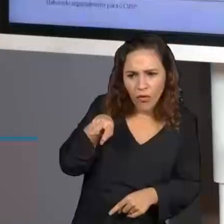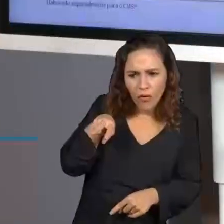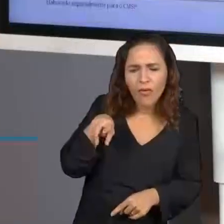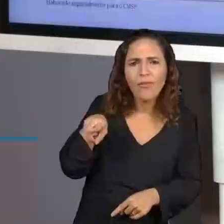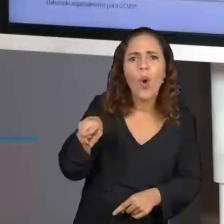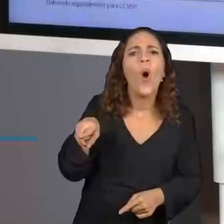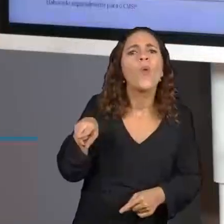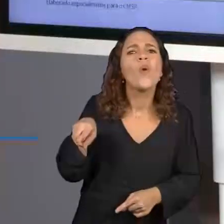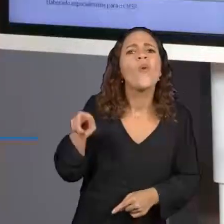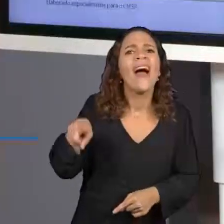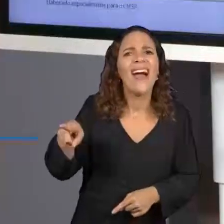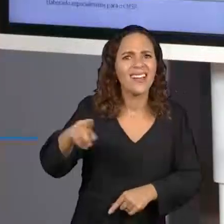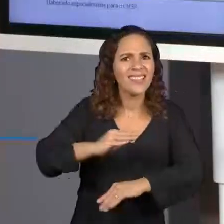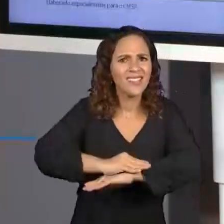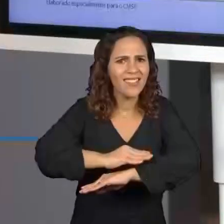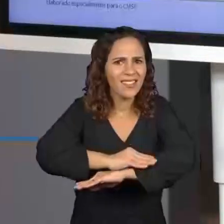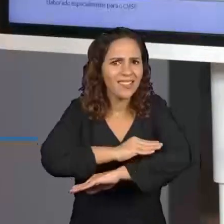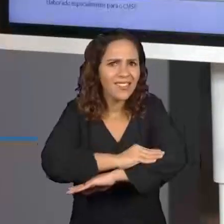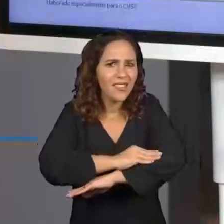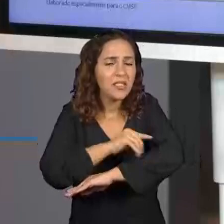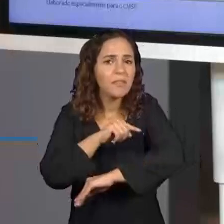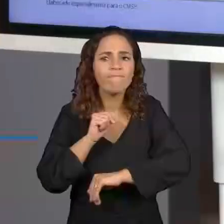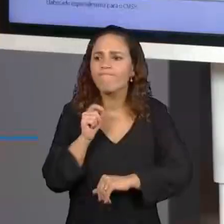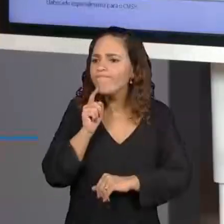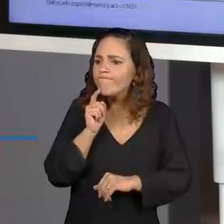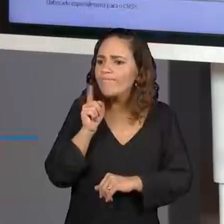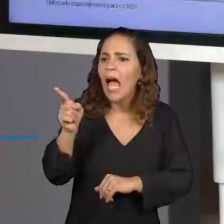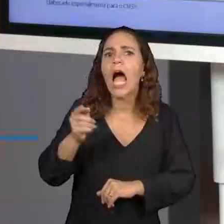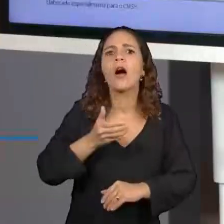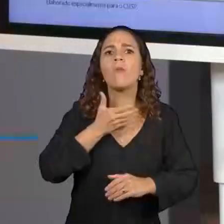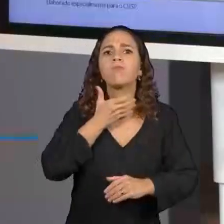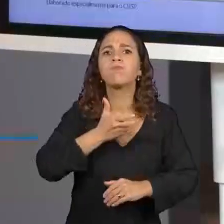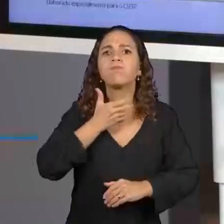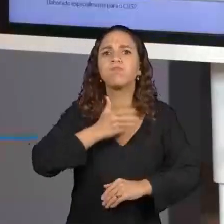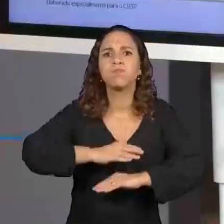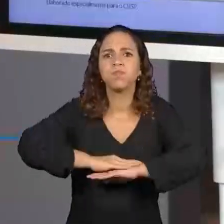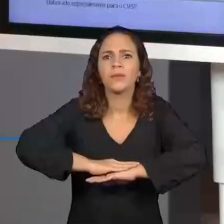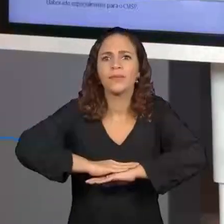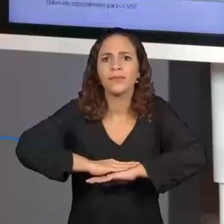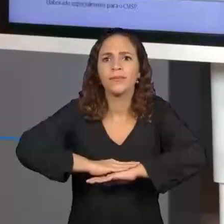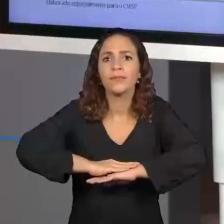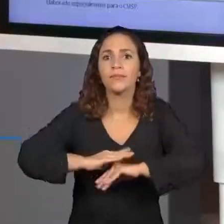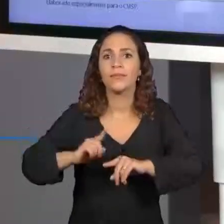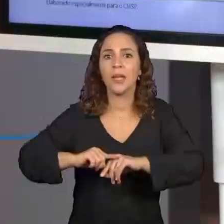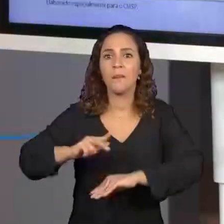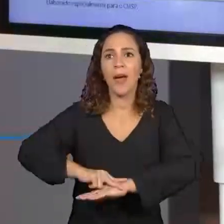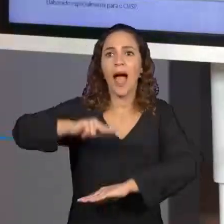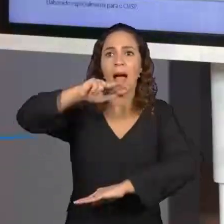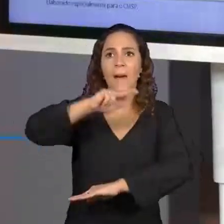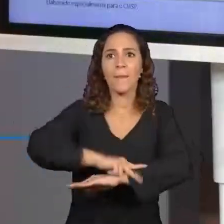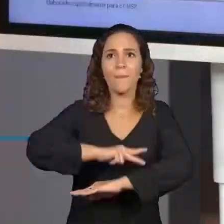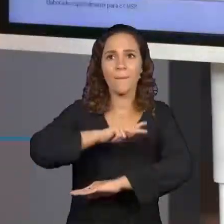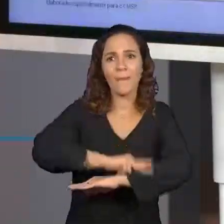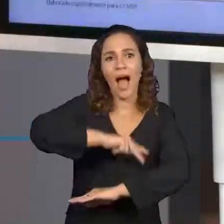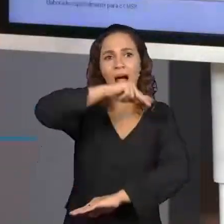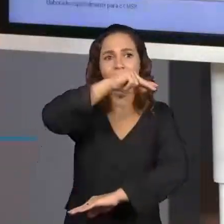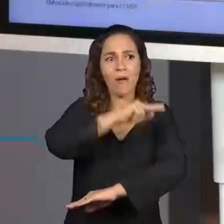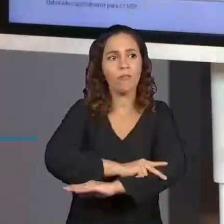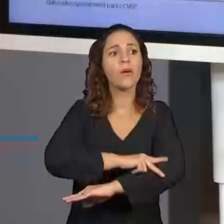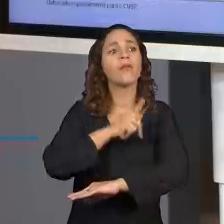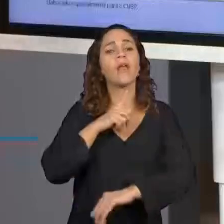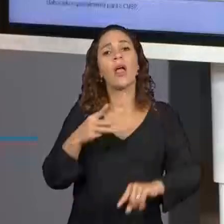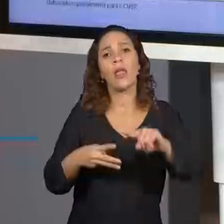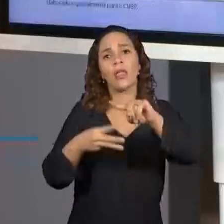nunca sabe diferenciar assim logo de cara. Mas tem pessoas que conhecem os detalhes e sabem por que tem 3 nomes